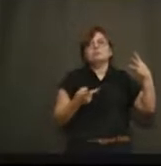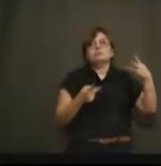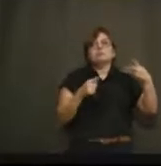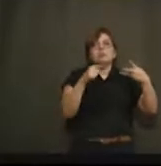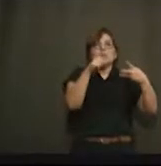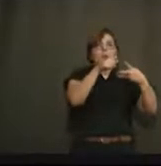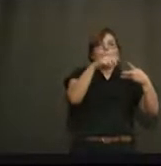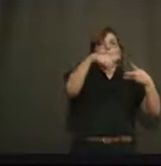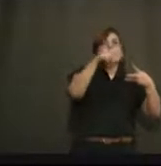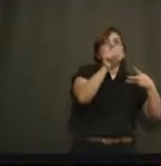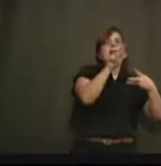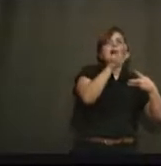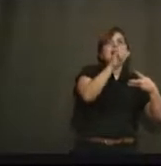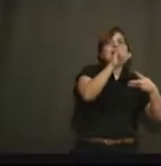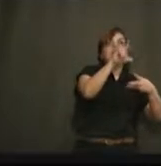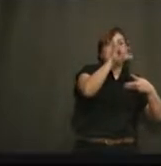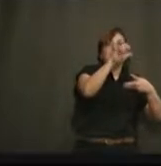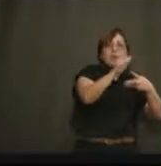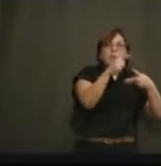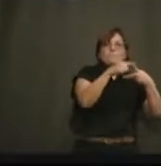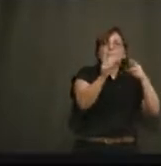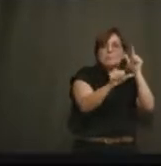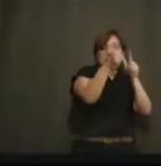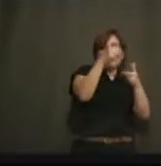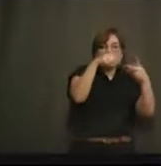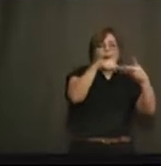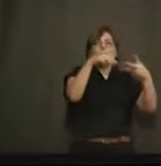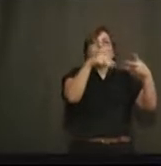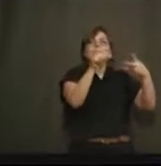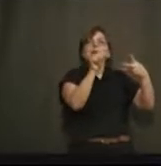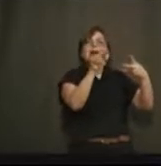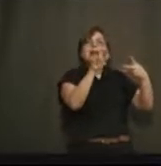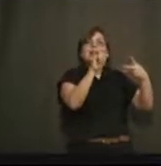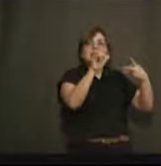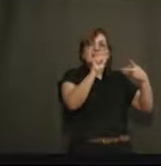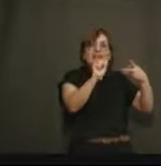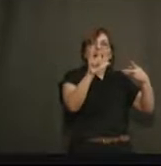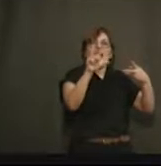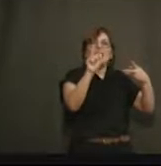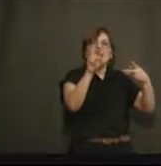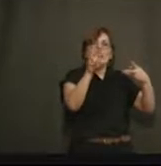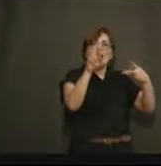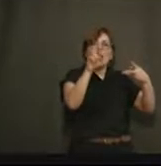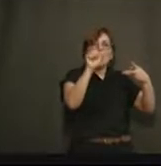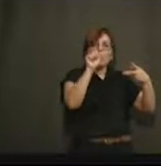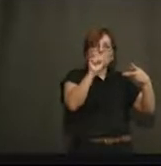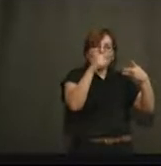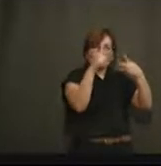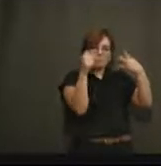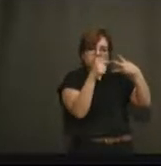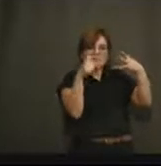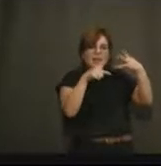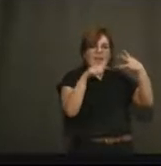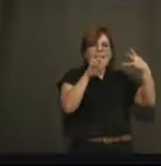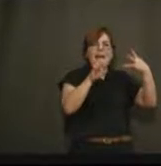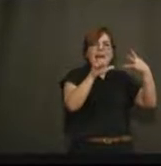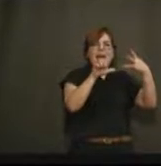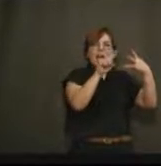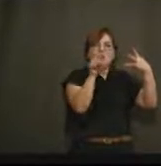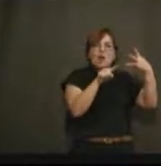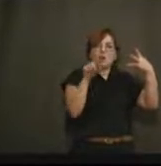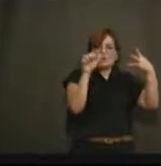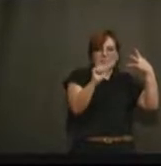Laura Mouzinho também se doutorou em matemática, e no ano seguinte, Elza Gomide. As duas primeiras estavam no